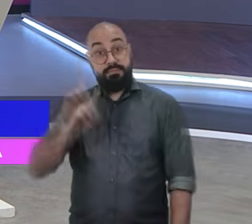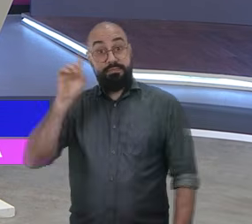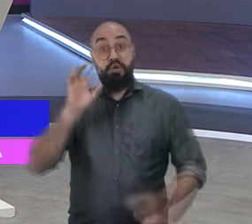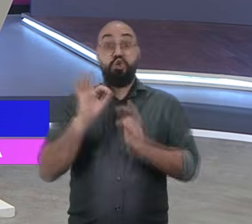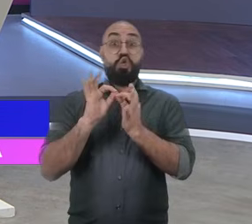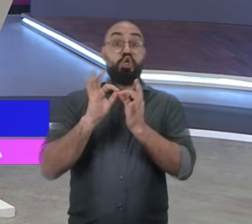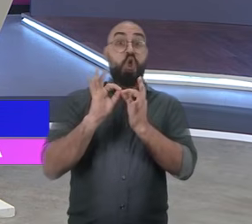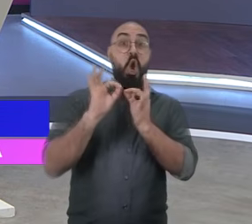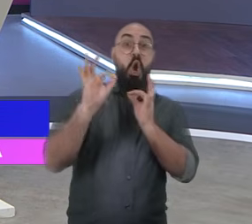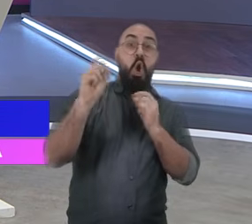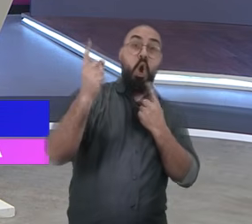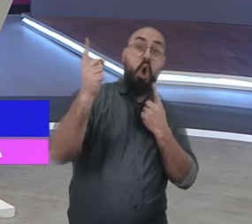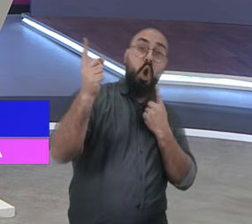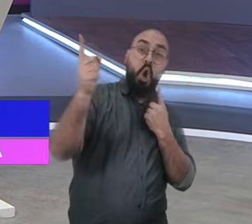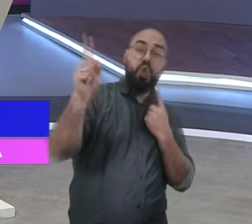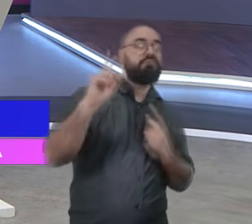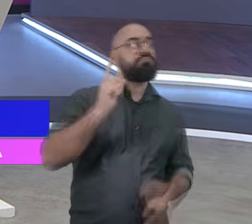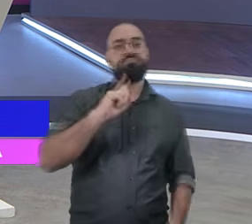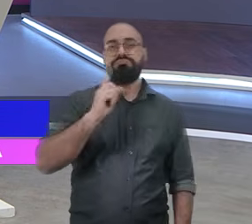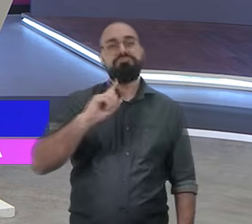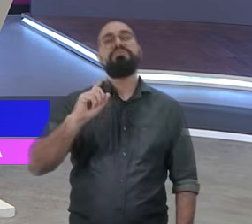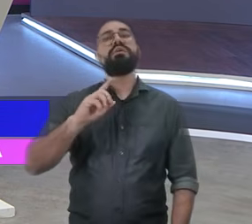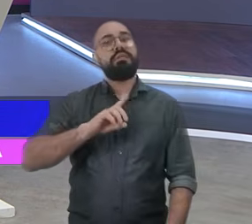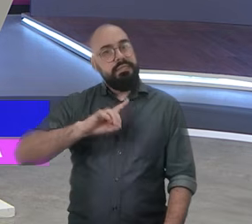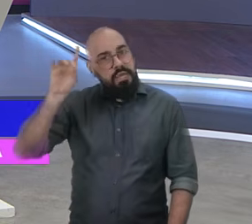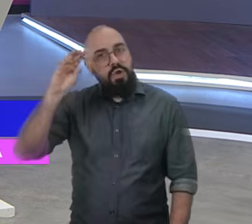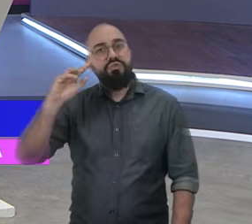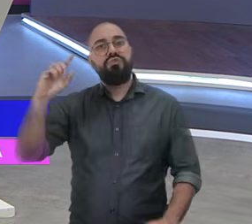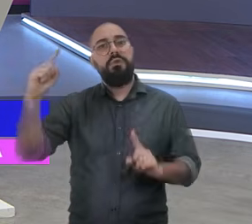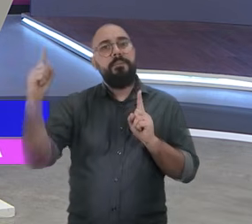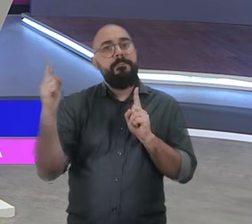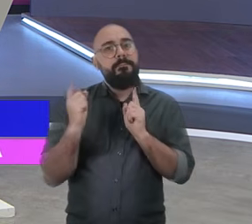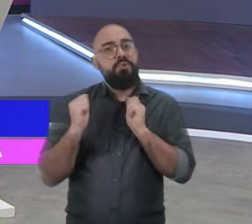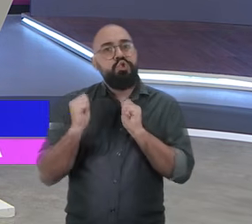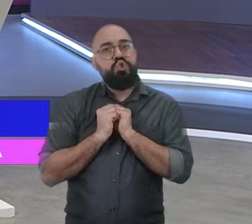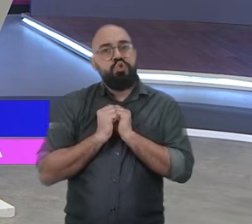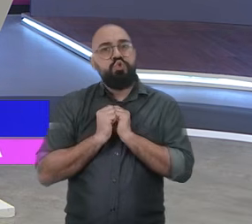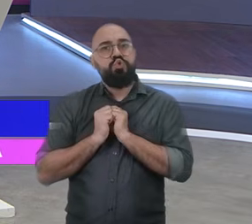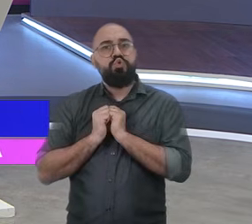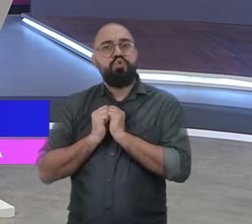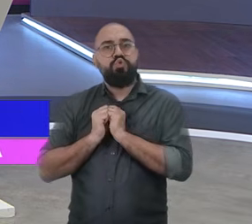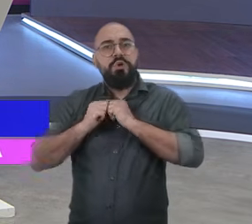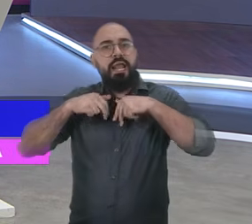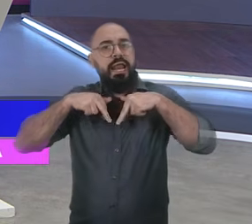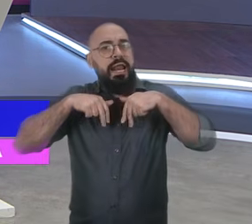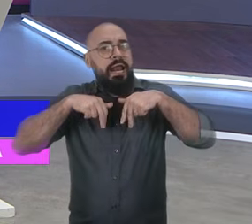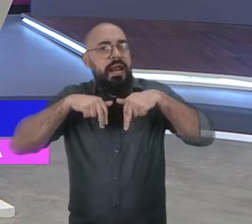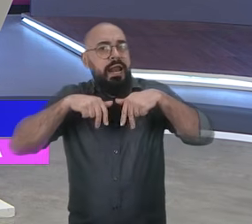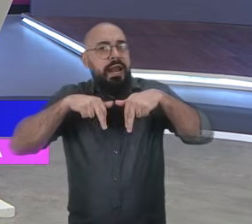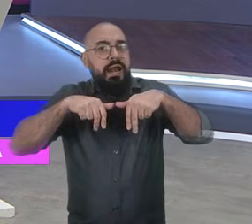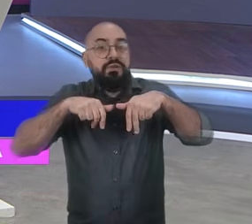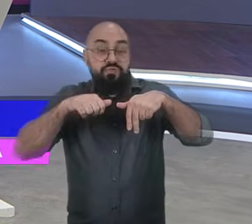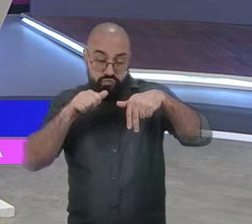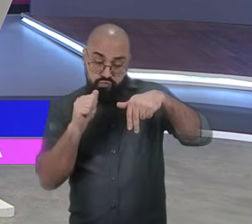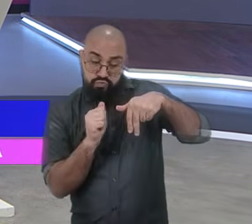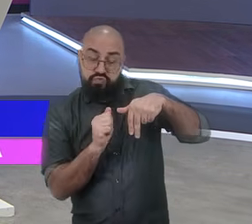bem perto de você. Deus caminha ao seu lado. Deus é um Deus que